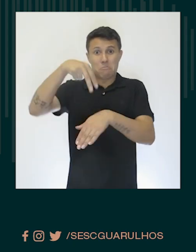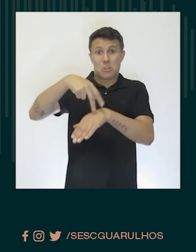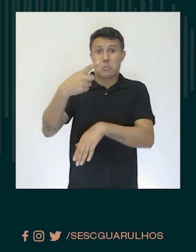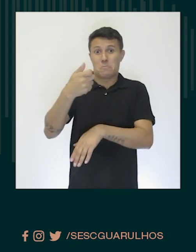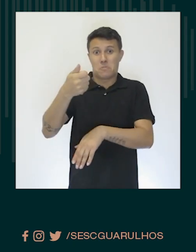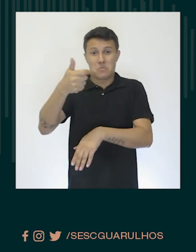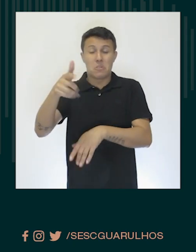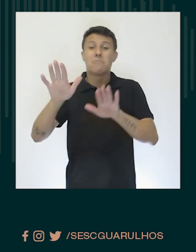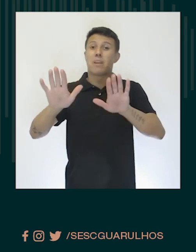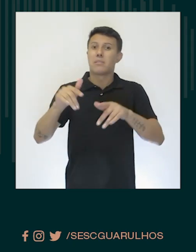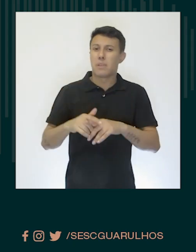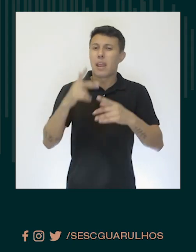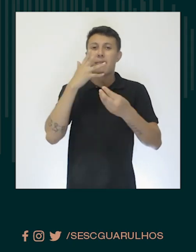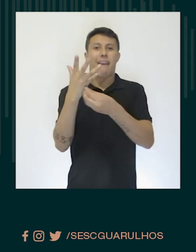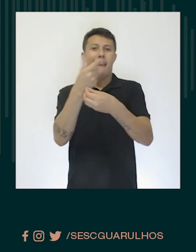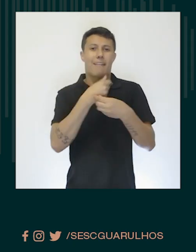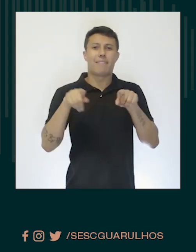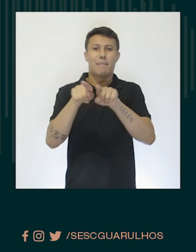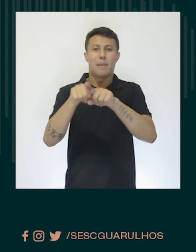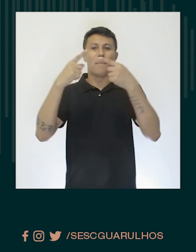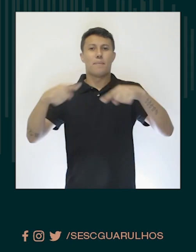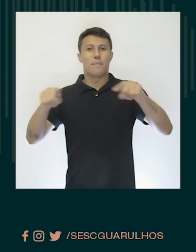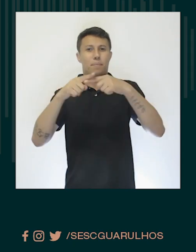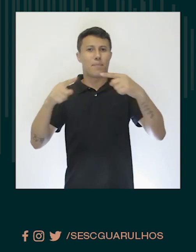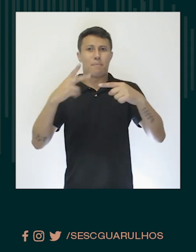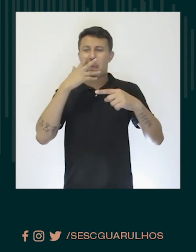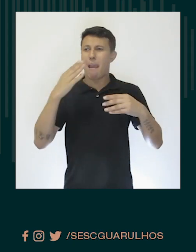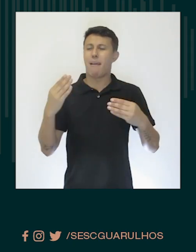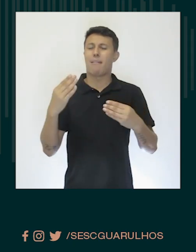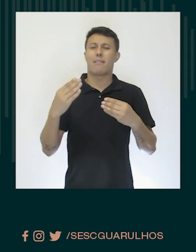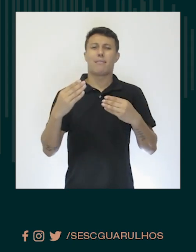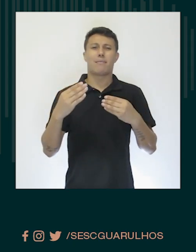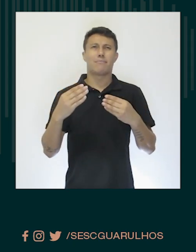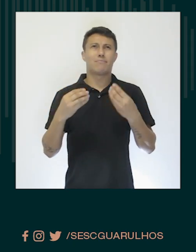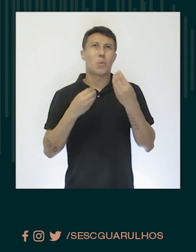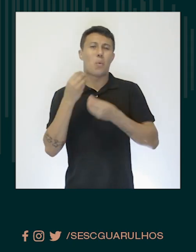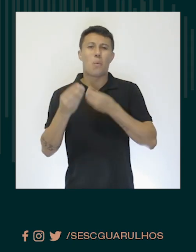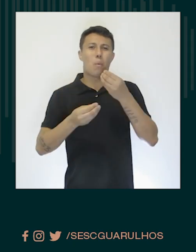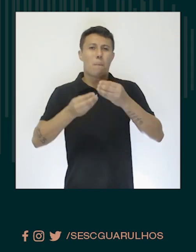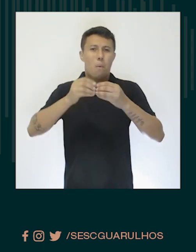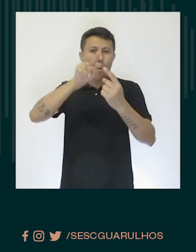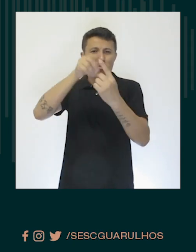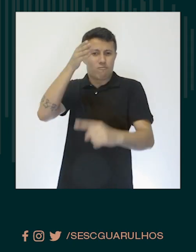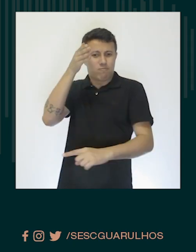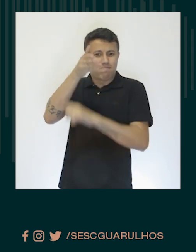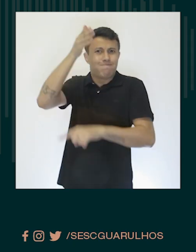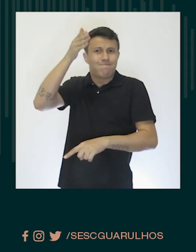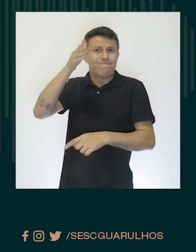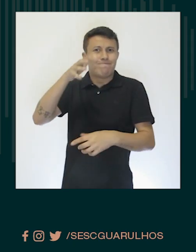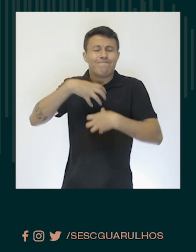que a arte, a música, ela não falava tão